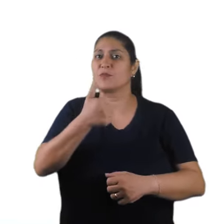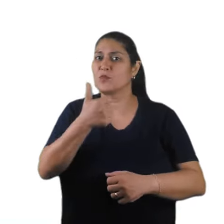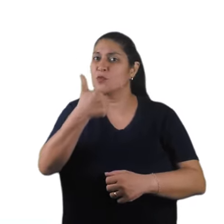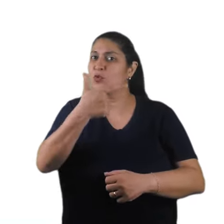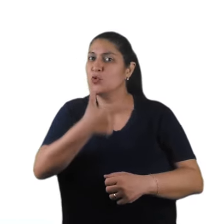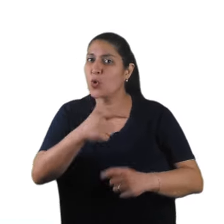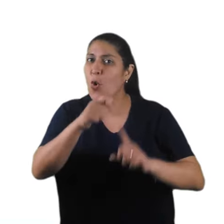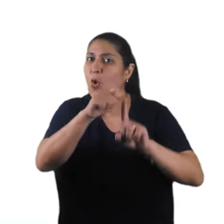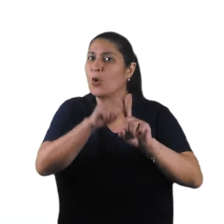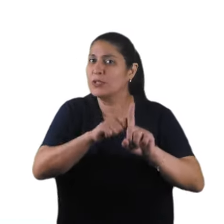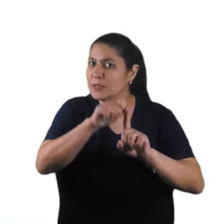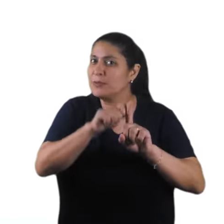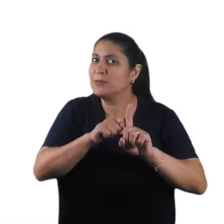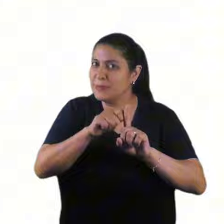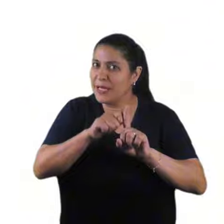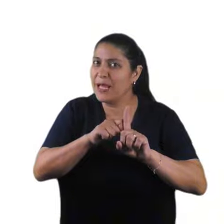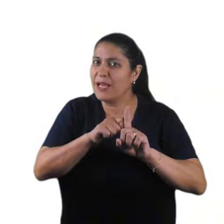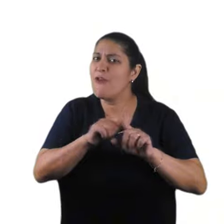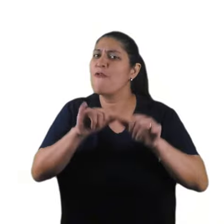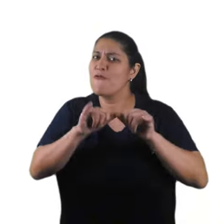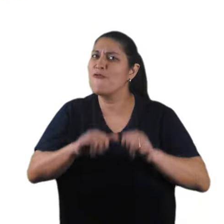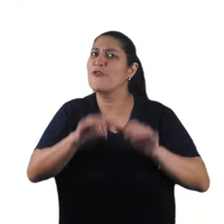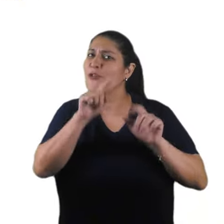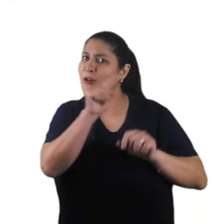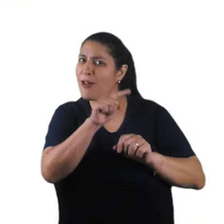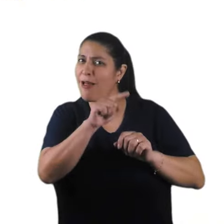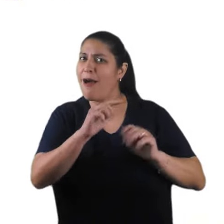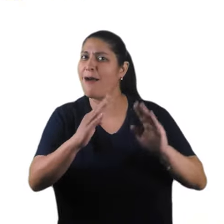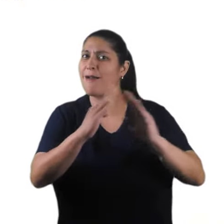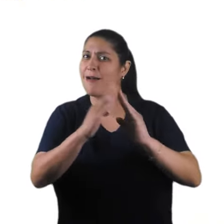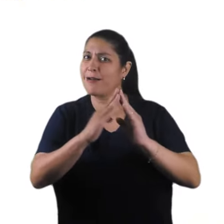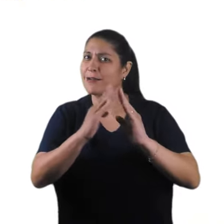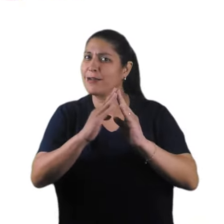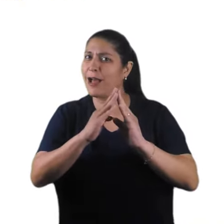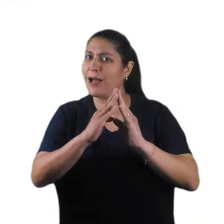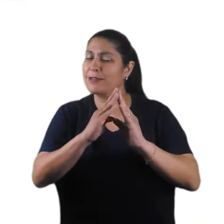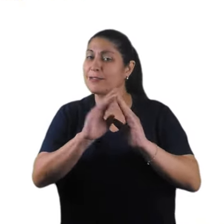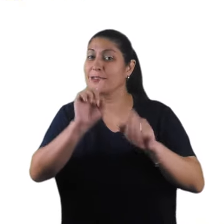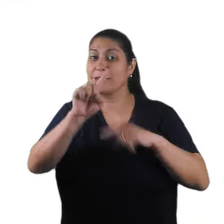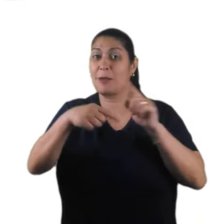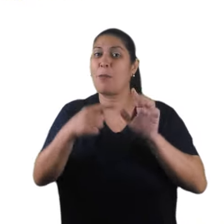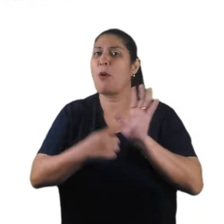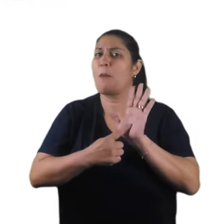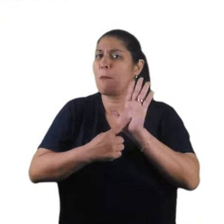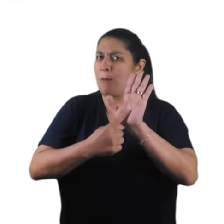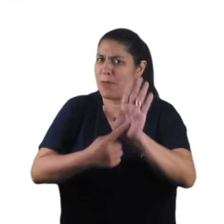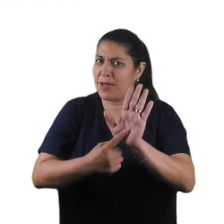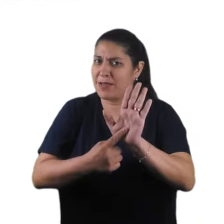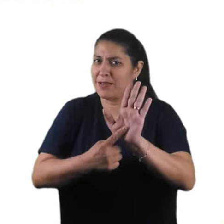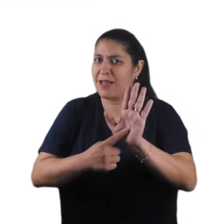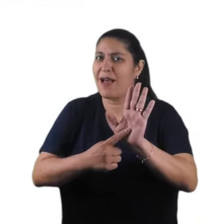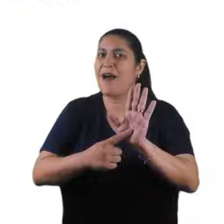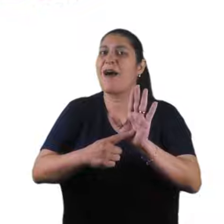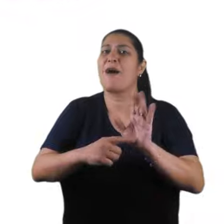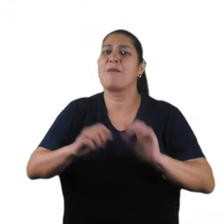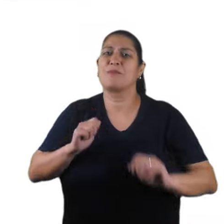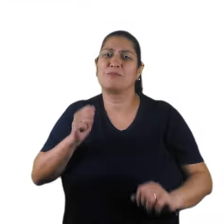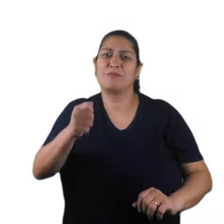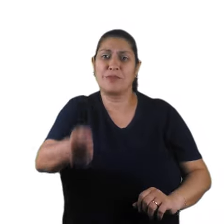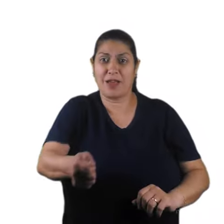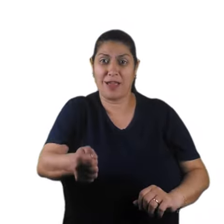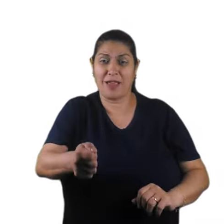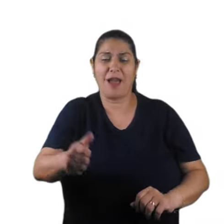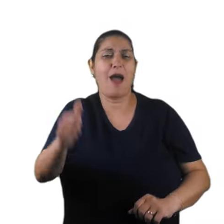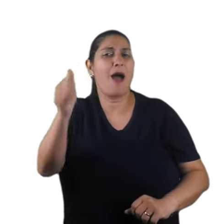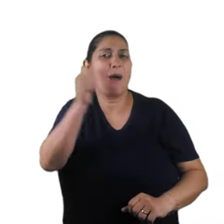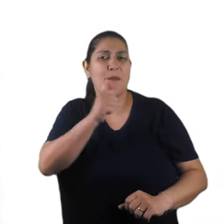Foram 12 meses de tratamentos de beleza e depois chegou a hora de se apresentar ao rei. Após